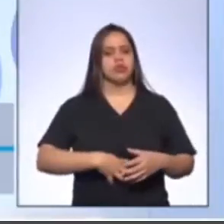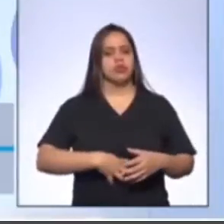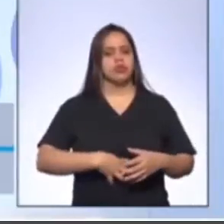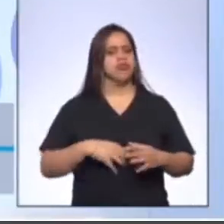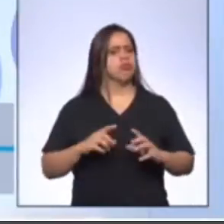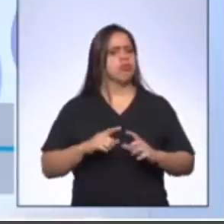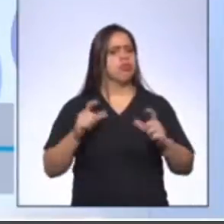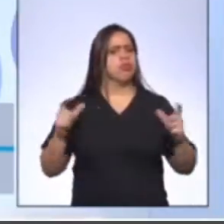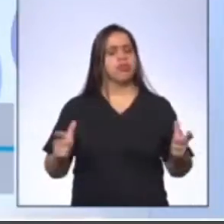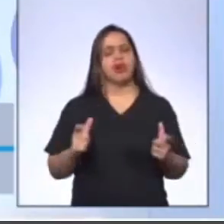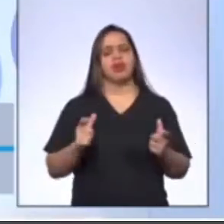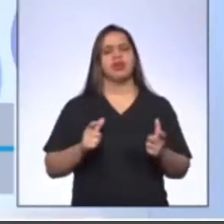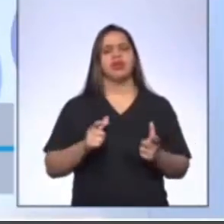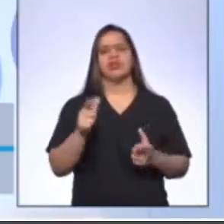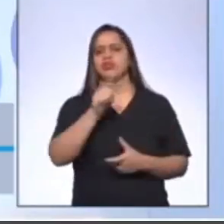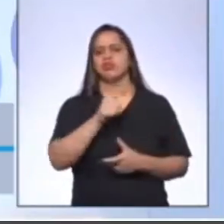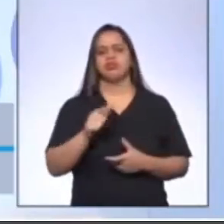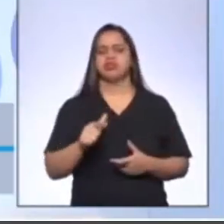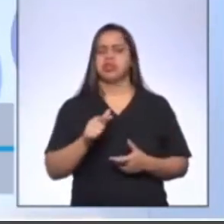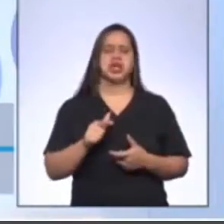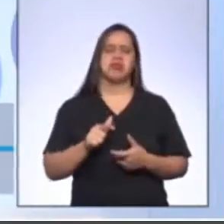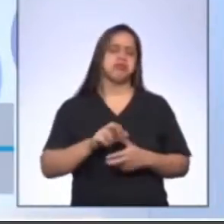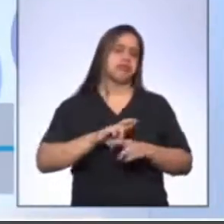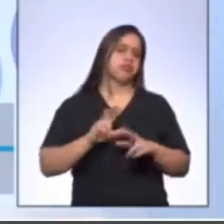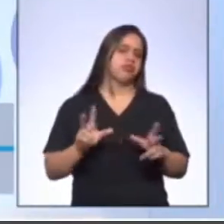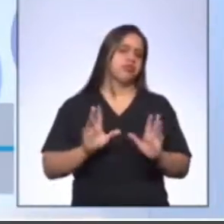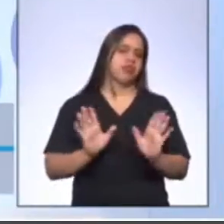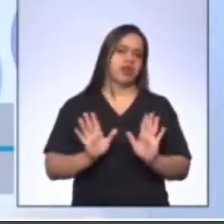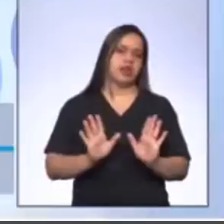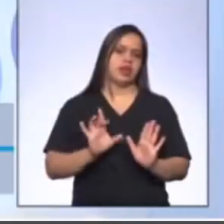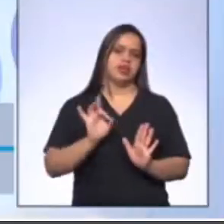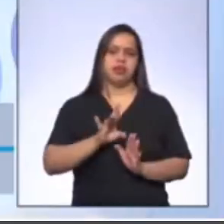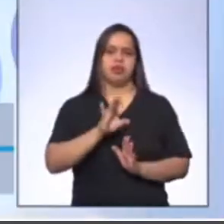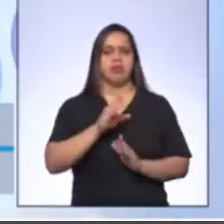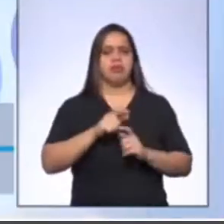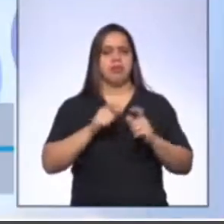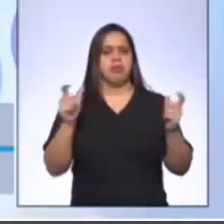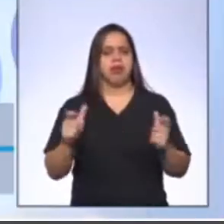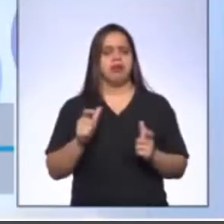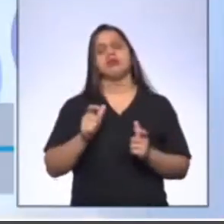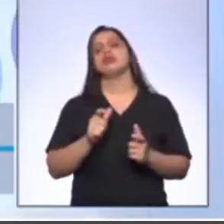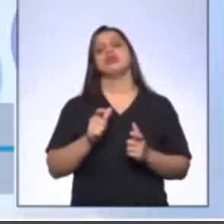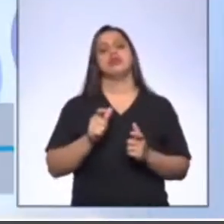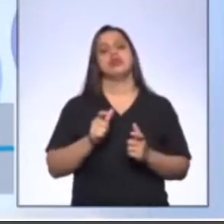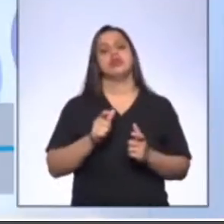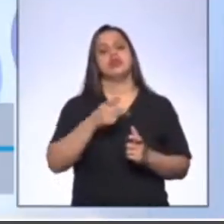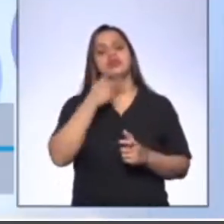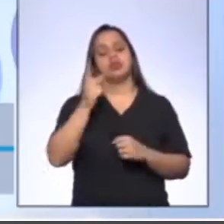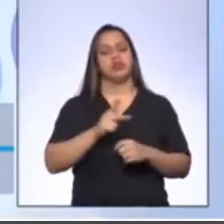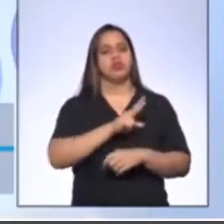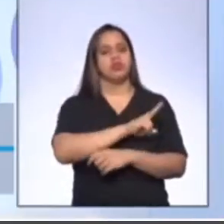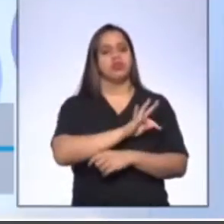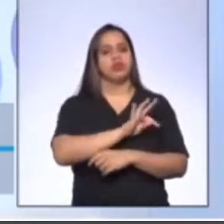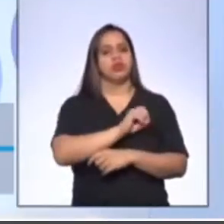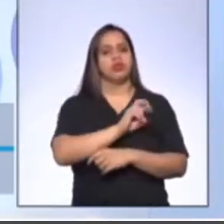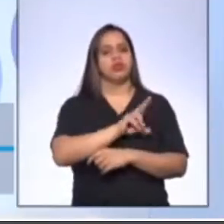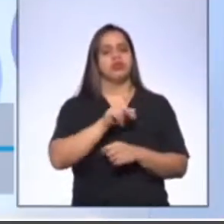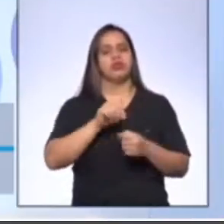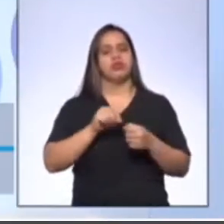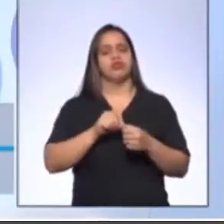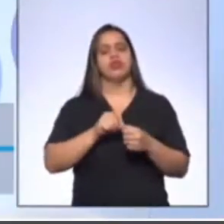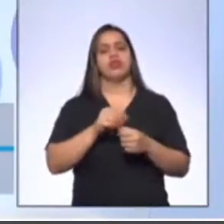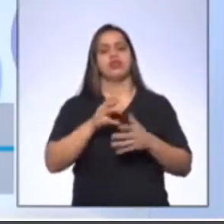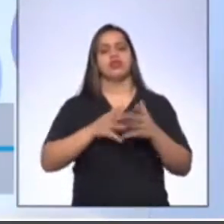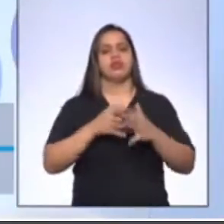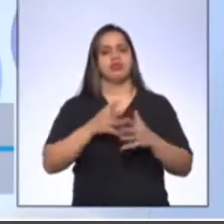todos nessa linha não tem nada saindo aqui fora do desse dessa ideia não é o victor de oliveira fez uma confusão zinha aqui